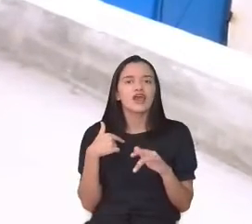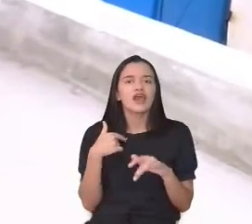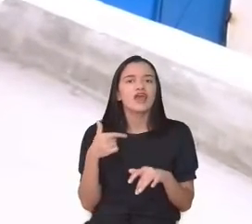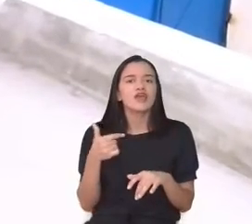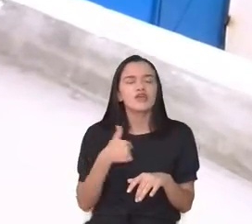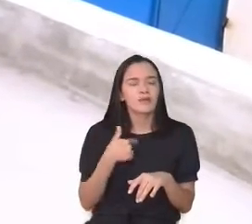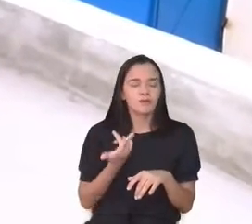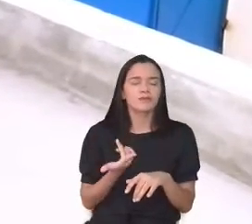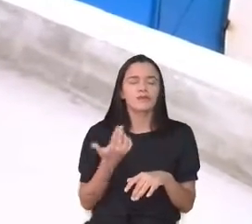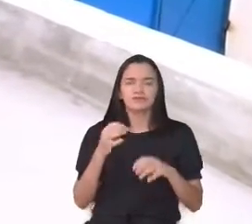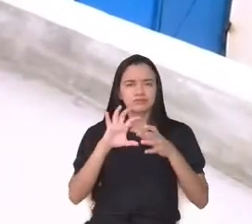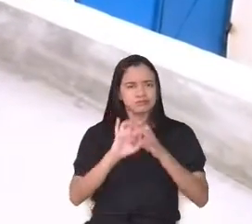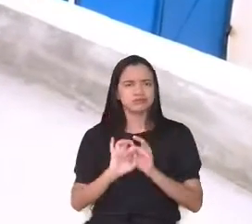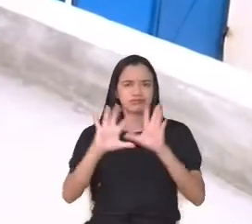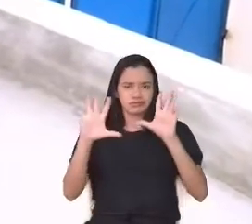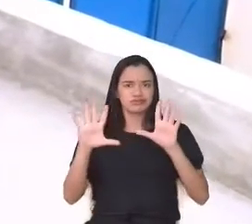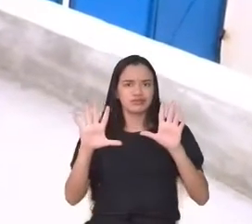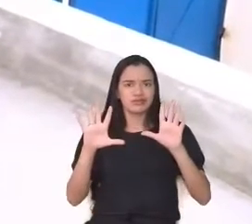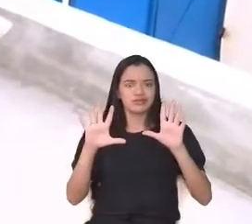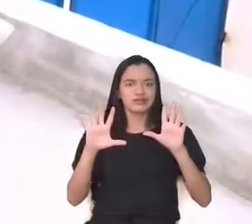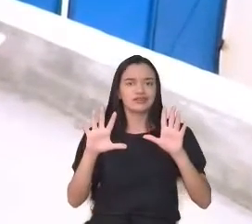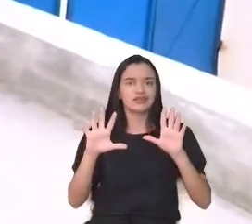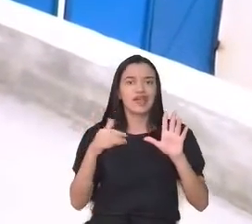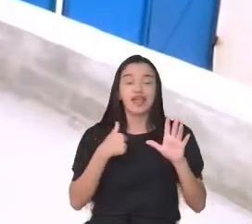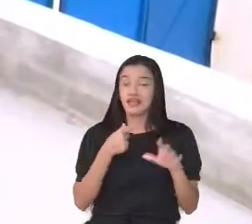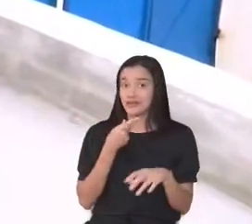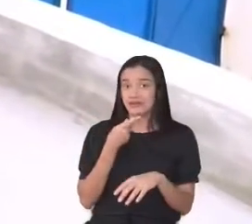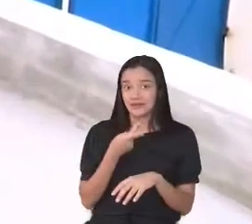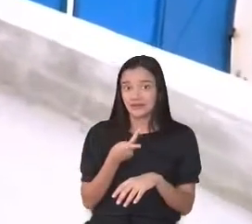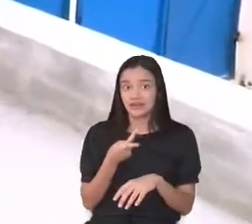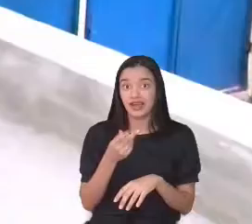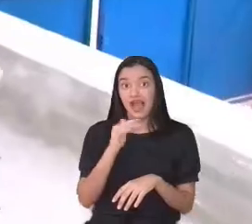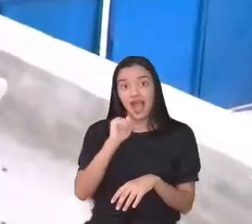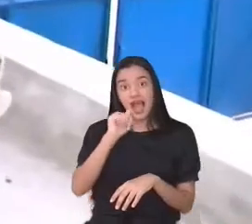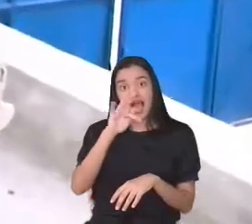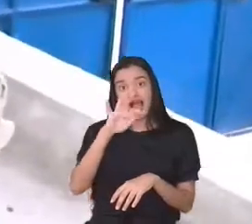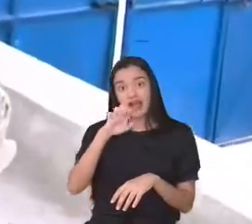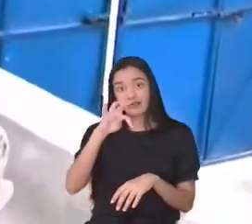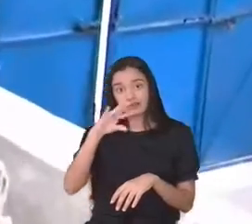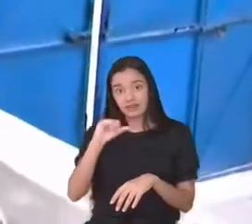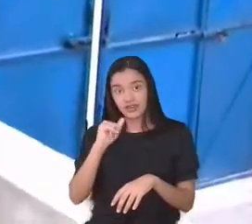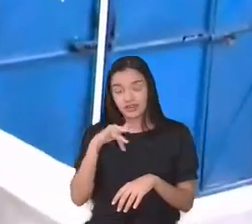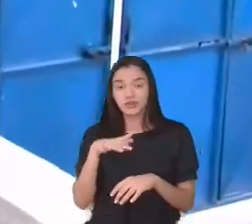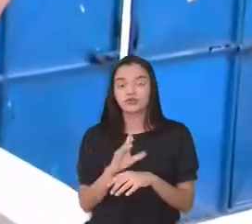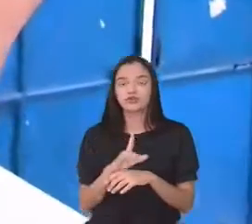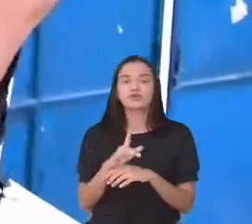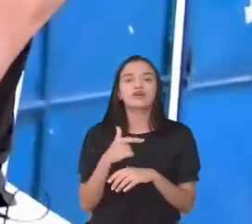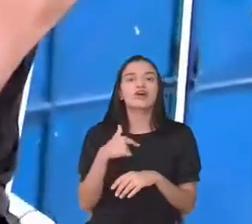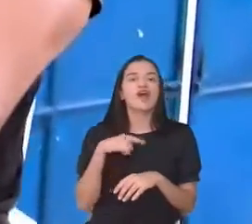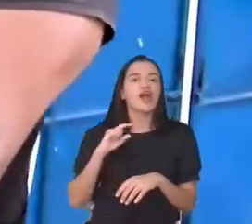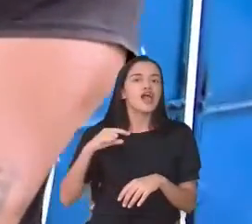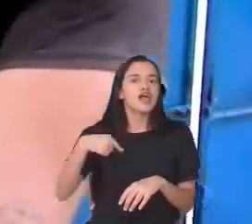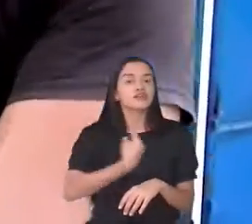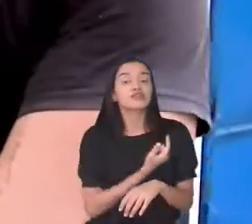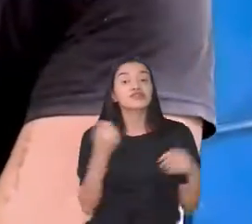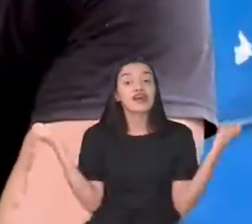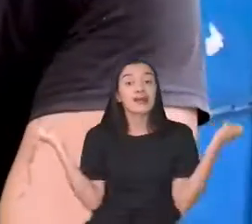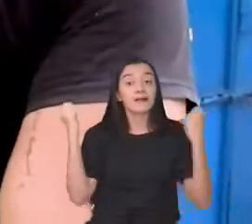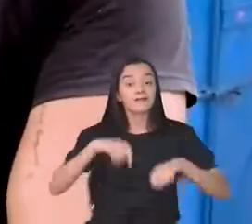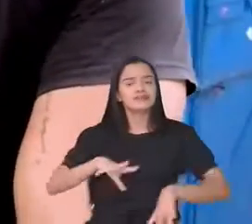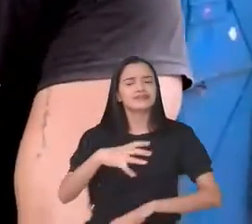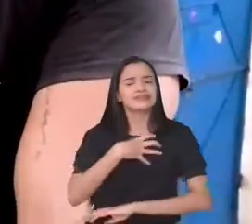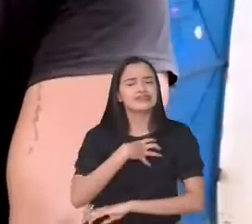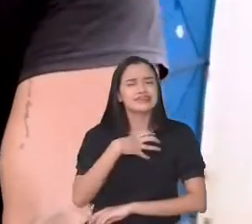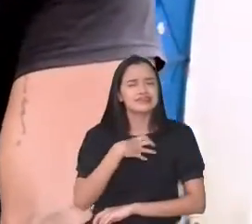pouquinho mais isso. À vontade, por favor. Eu vou adorar falar isso, porque no afeto, o afeto é a nossa capacidade de